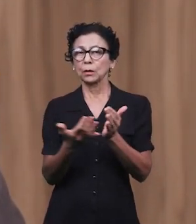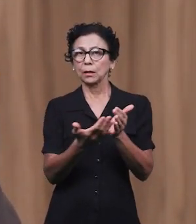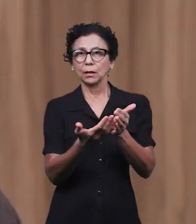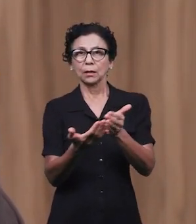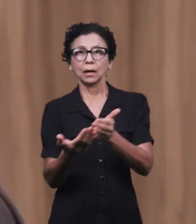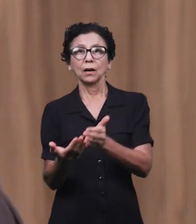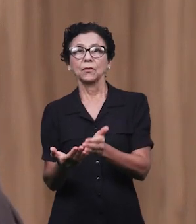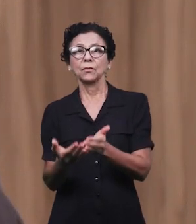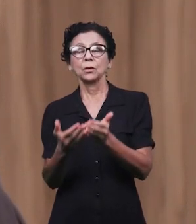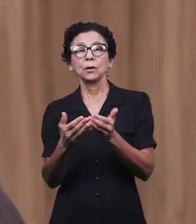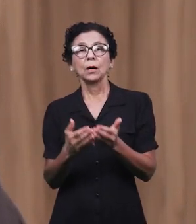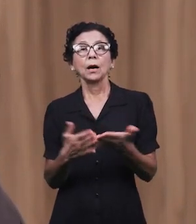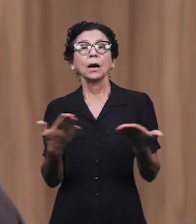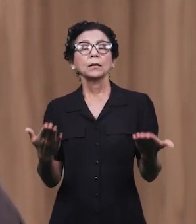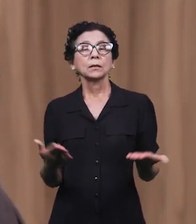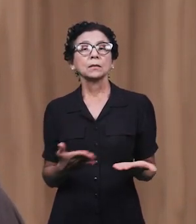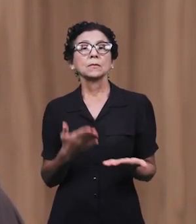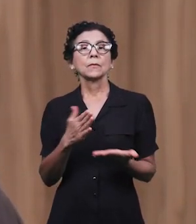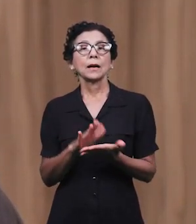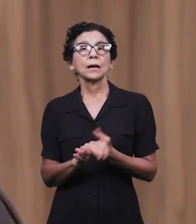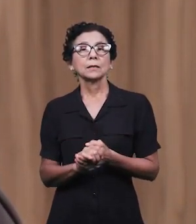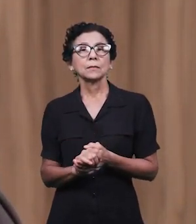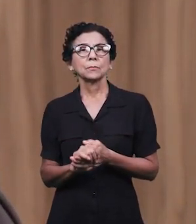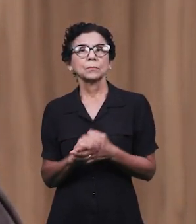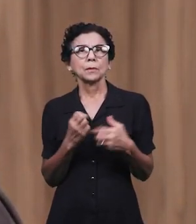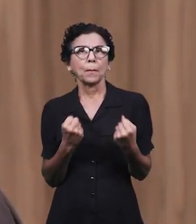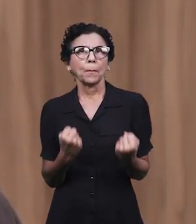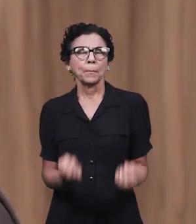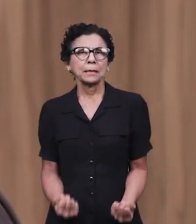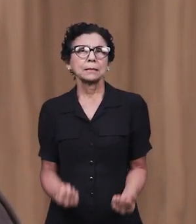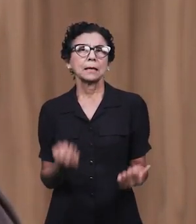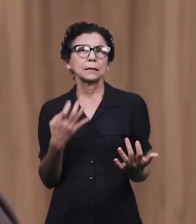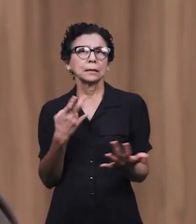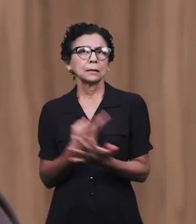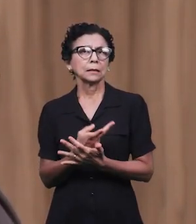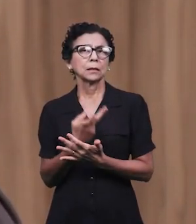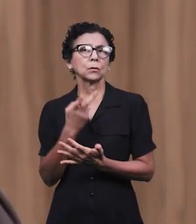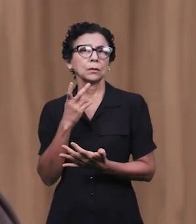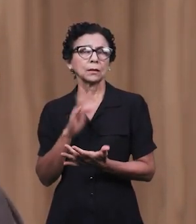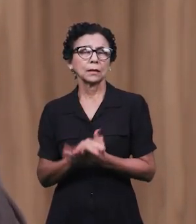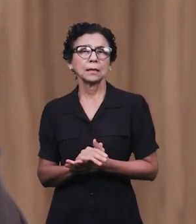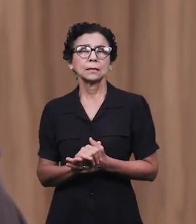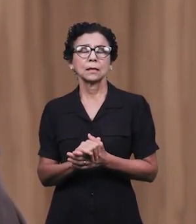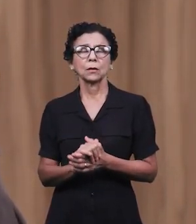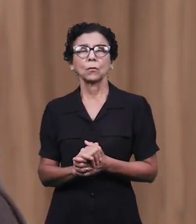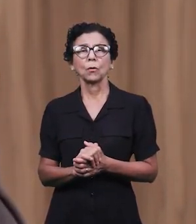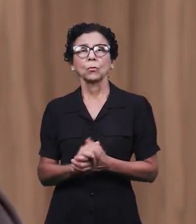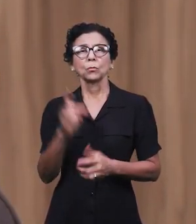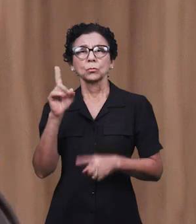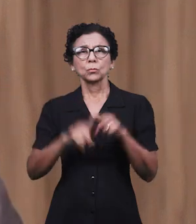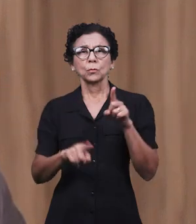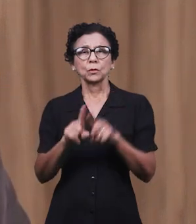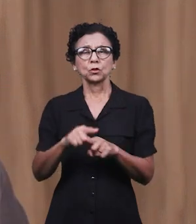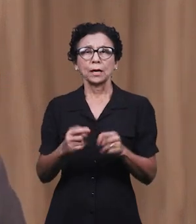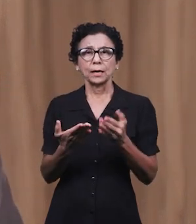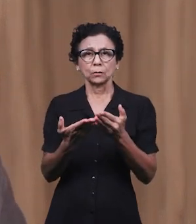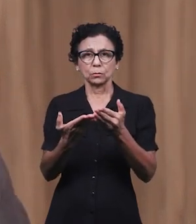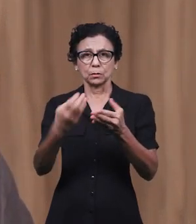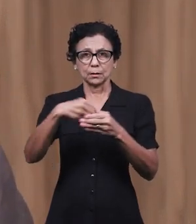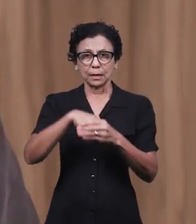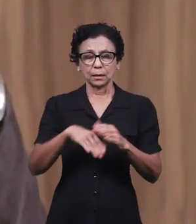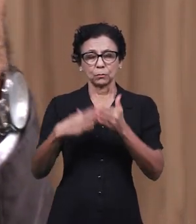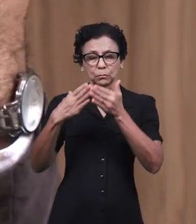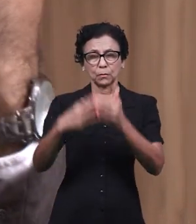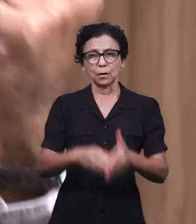eles colhiam esse tipo de grãos de alimento para que pudessem ser comercializados em alguns